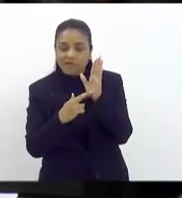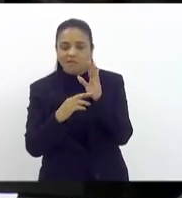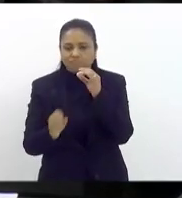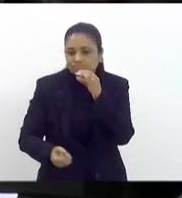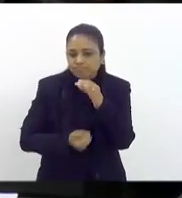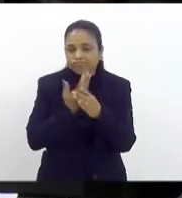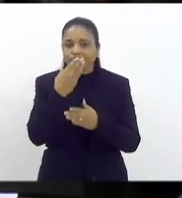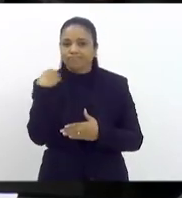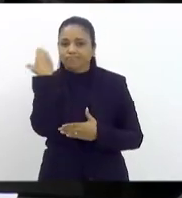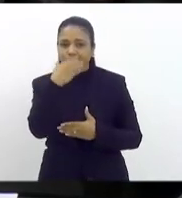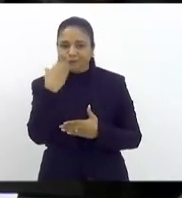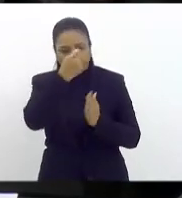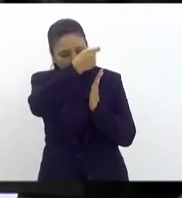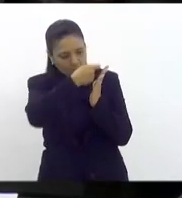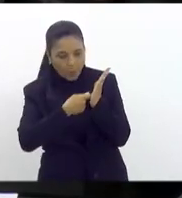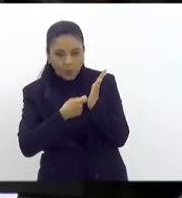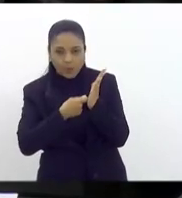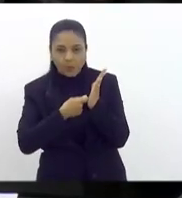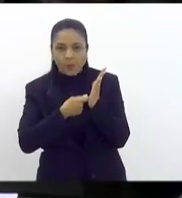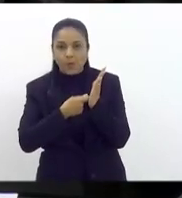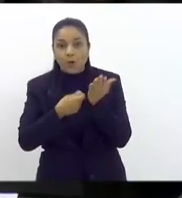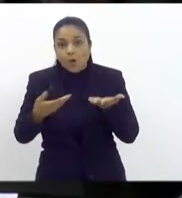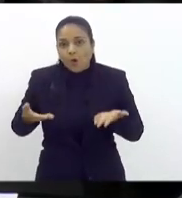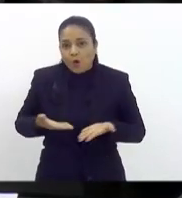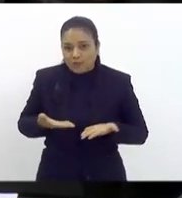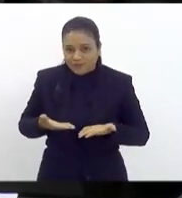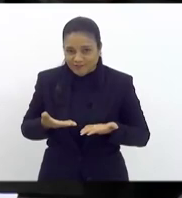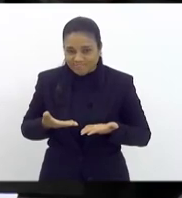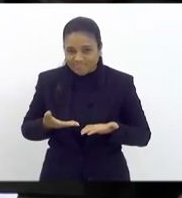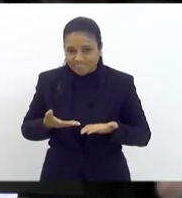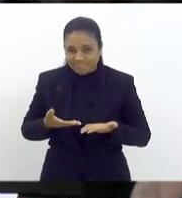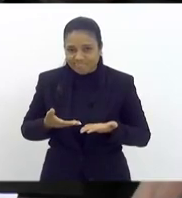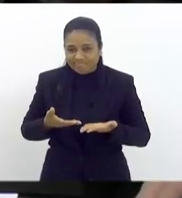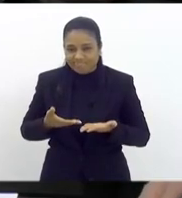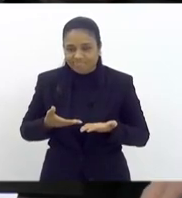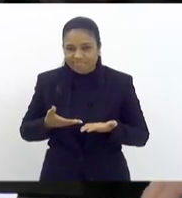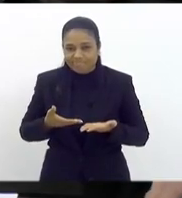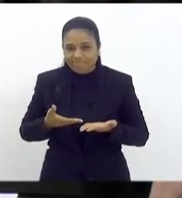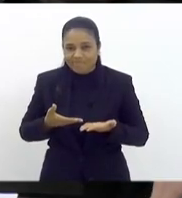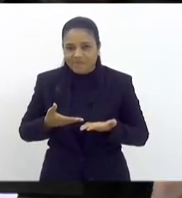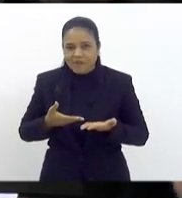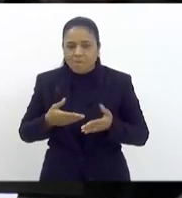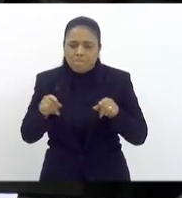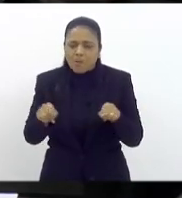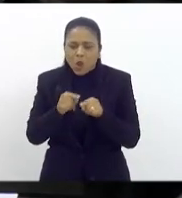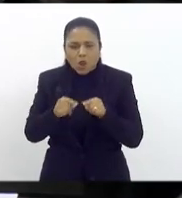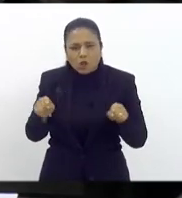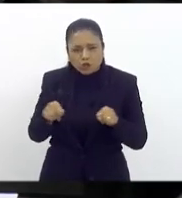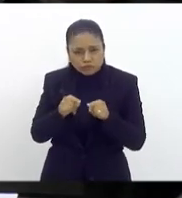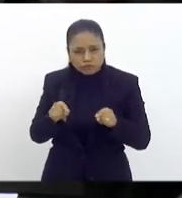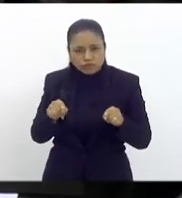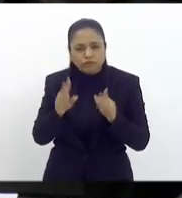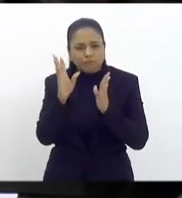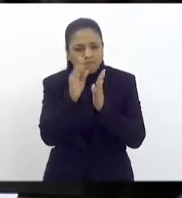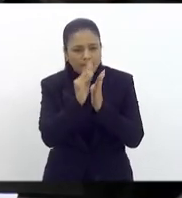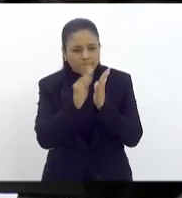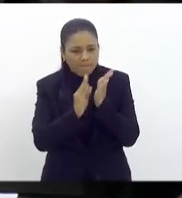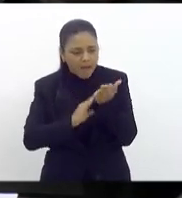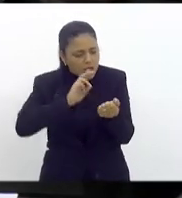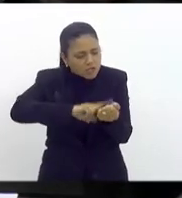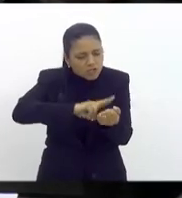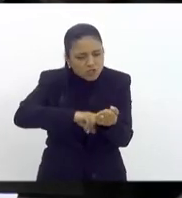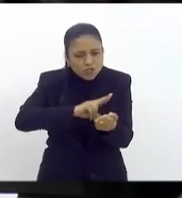música. Hoje, eu aqui escrevi uma música, coloquei melodia, tem um coautor junto